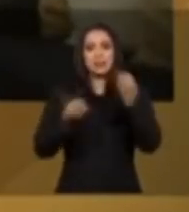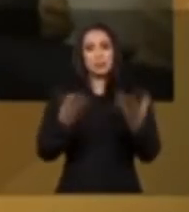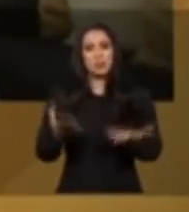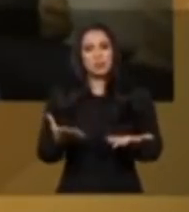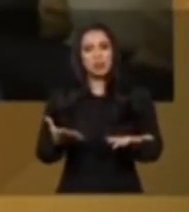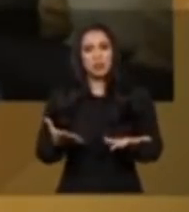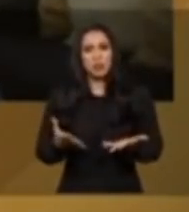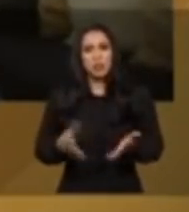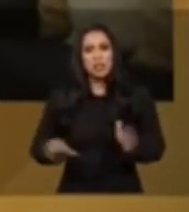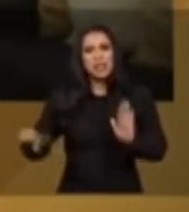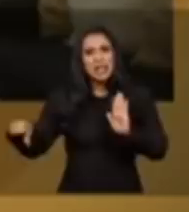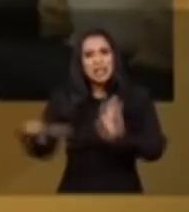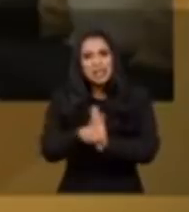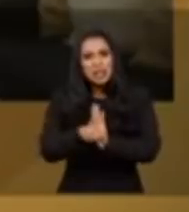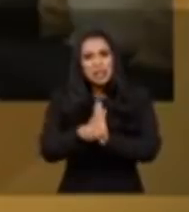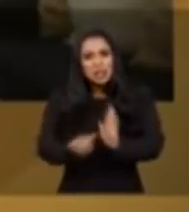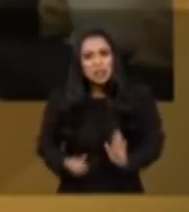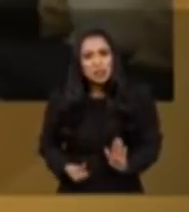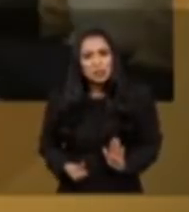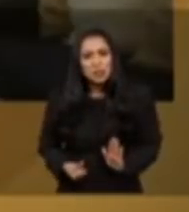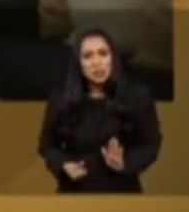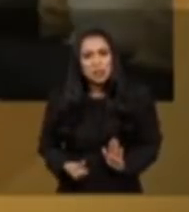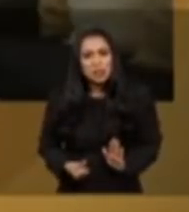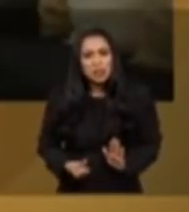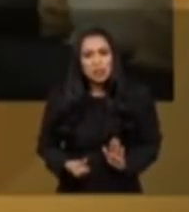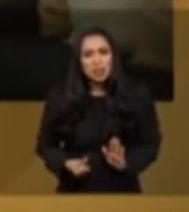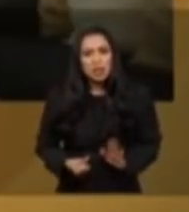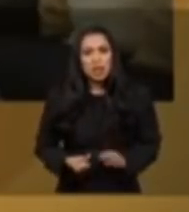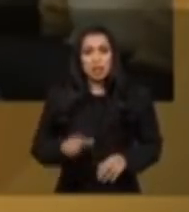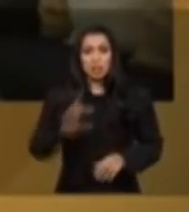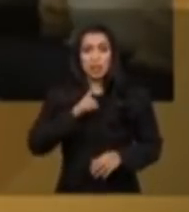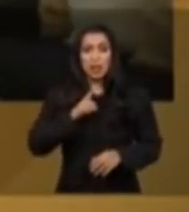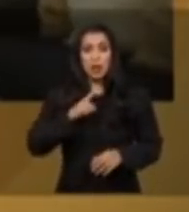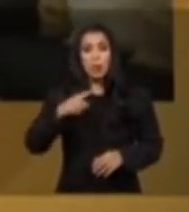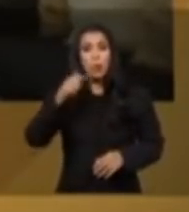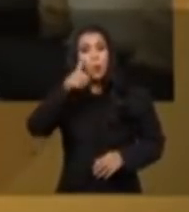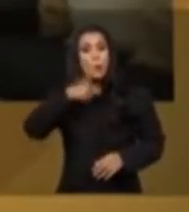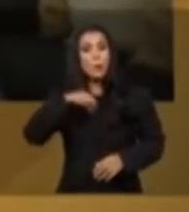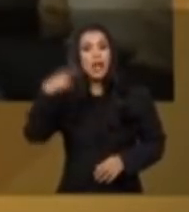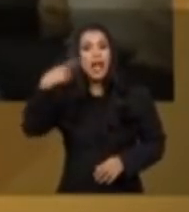bandidagem. Isso é criminalidade. Postagem realizada por